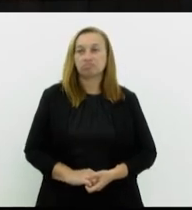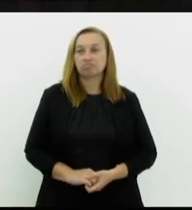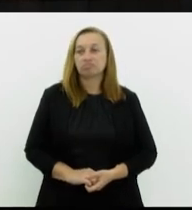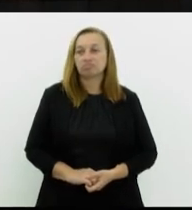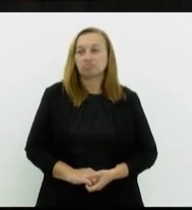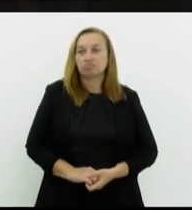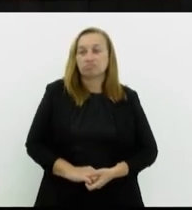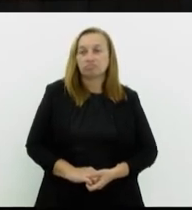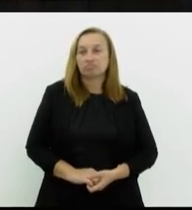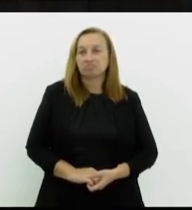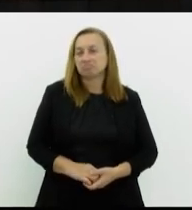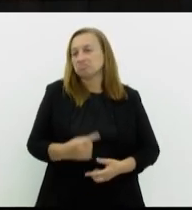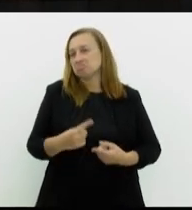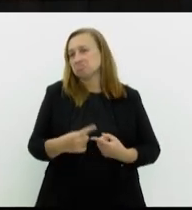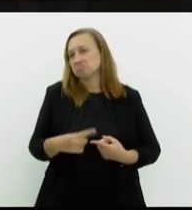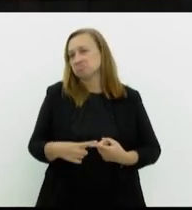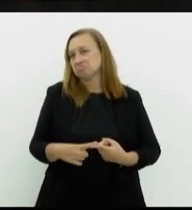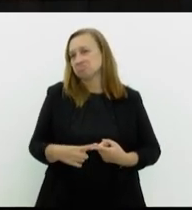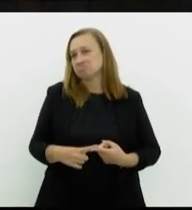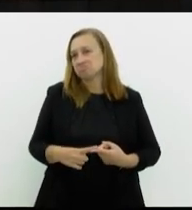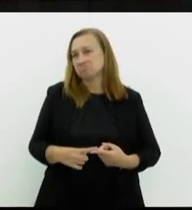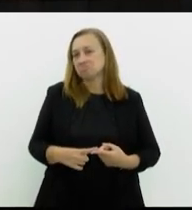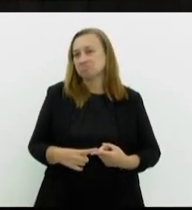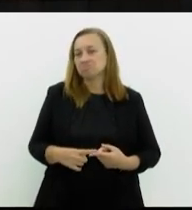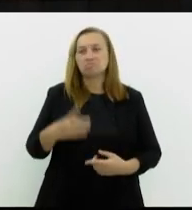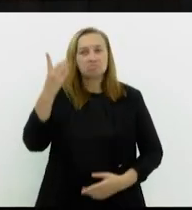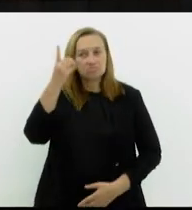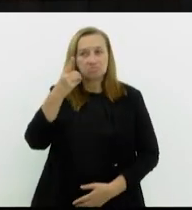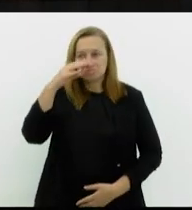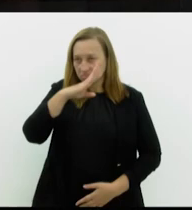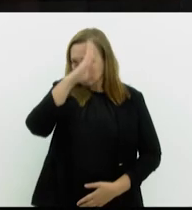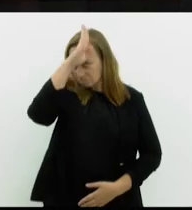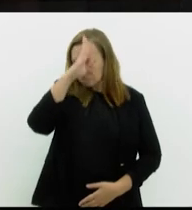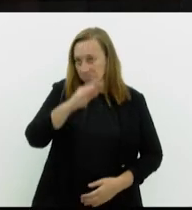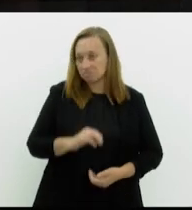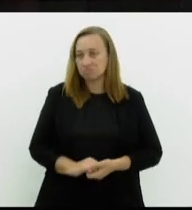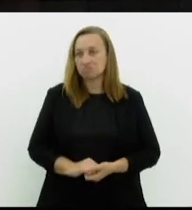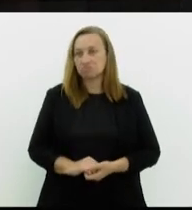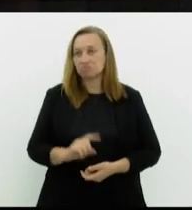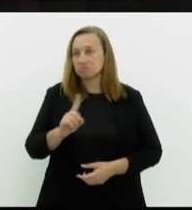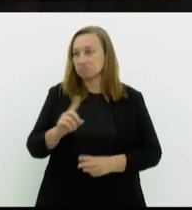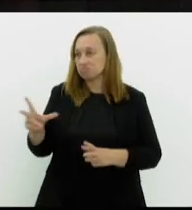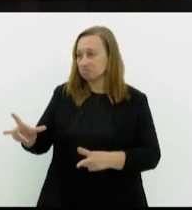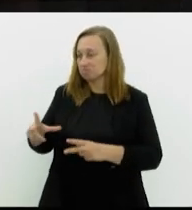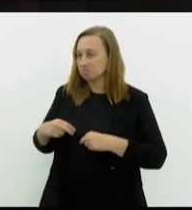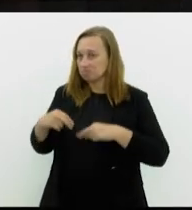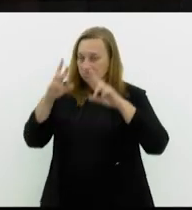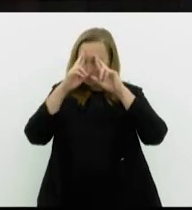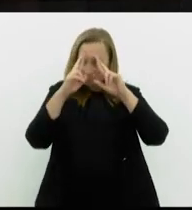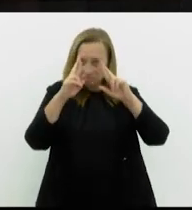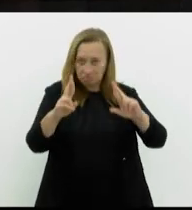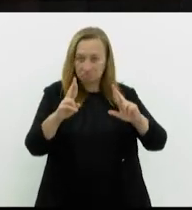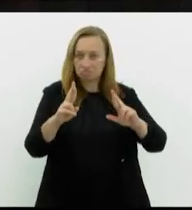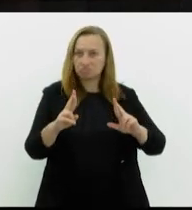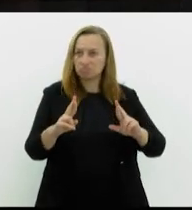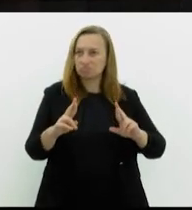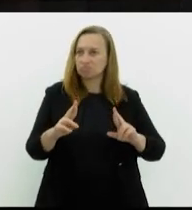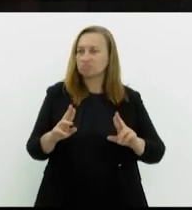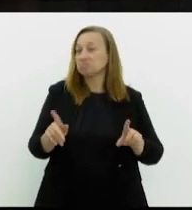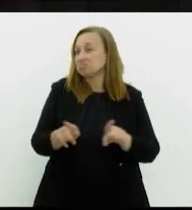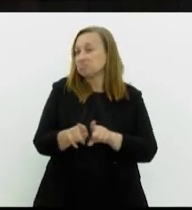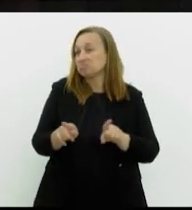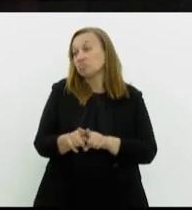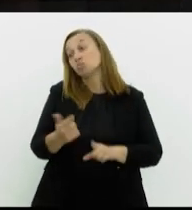Mas não é porque um deputado é bolsonarista que não merece o meu respeito. E também